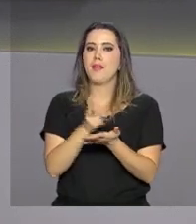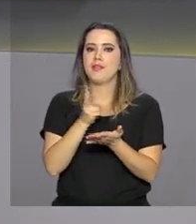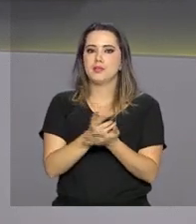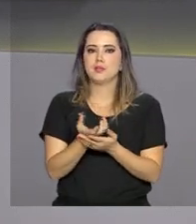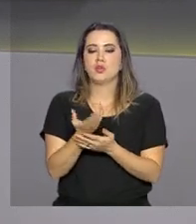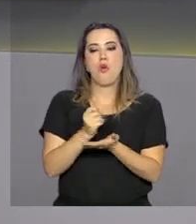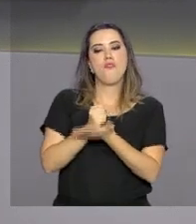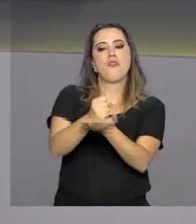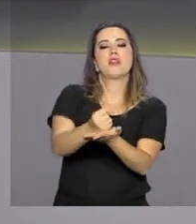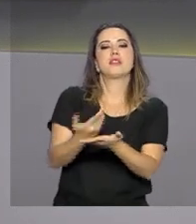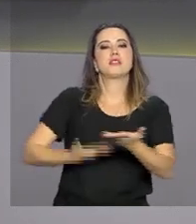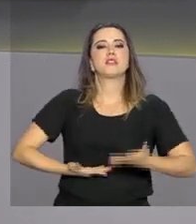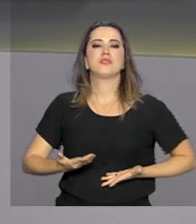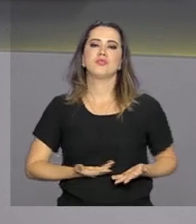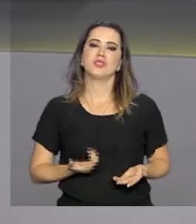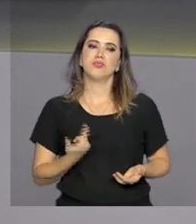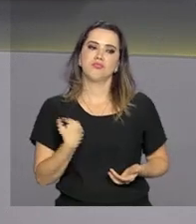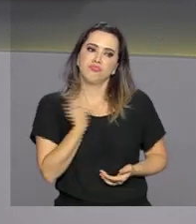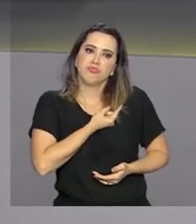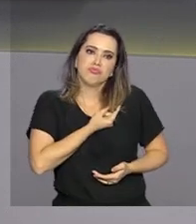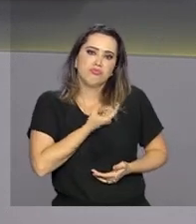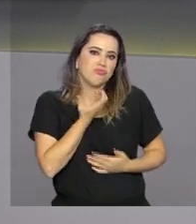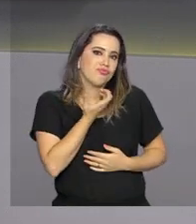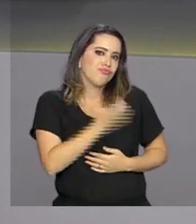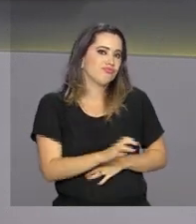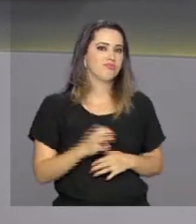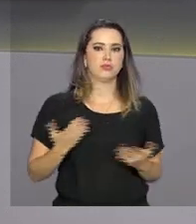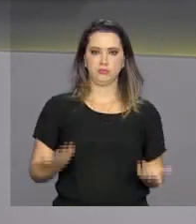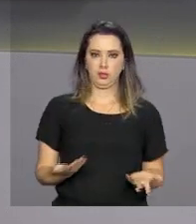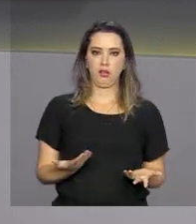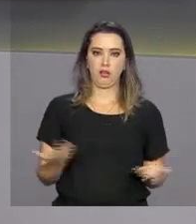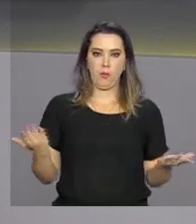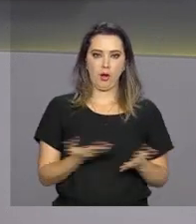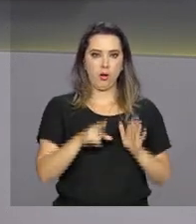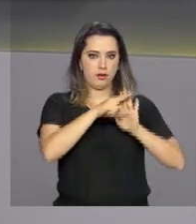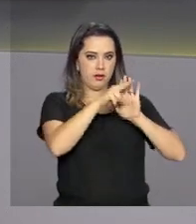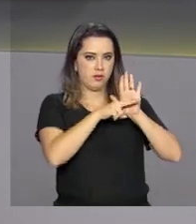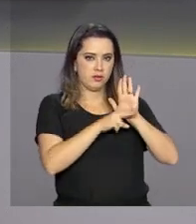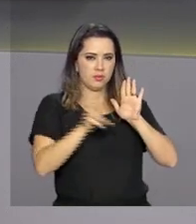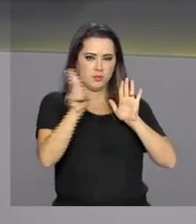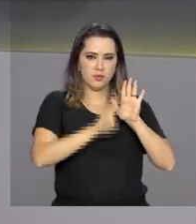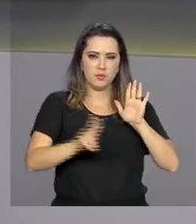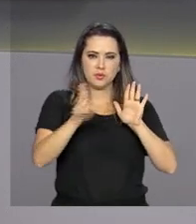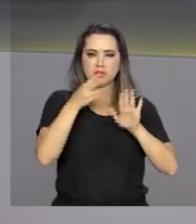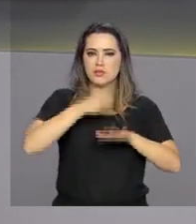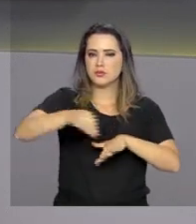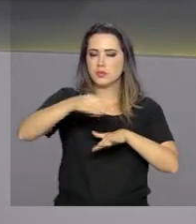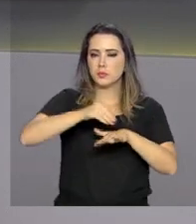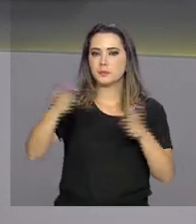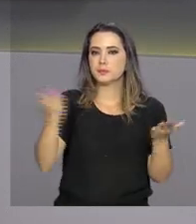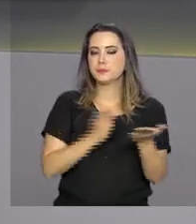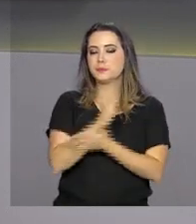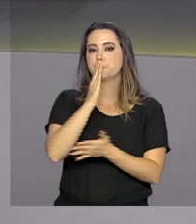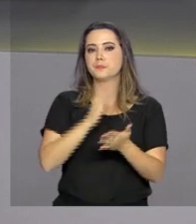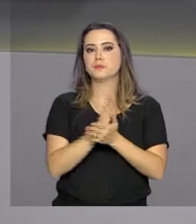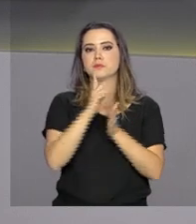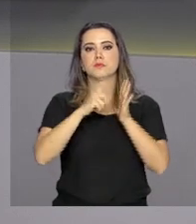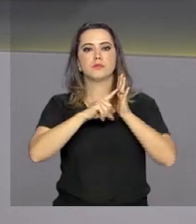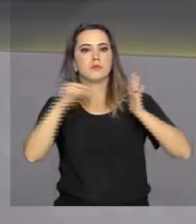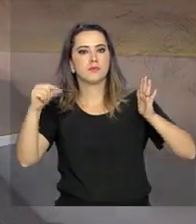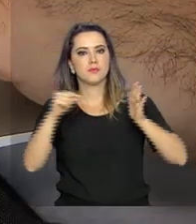serviços nem sempre desejados a regulação para o uso desse tipo de informação foi sancionada hoje no palácio do